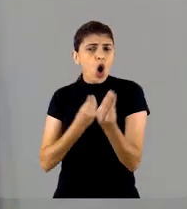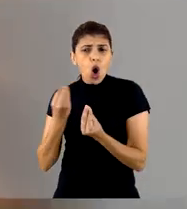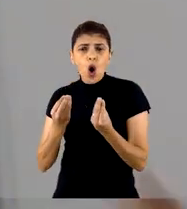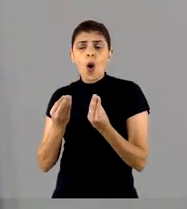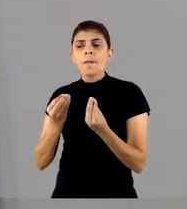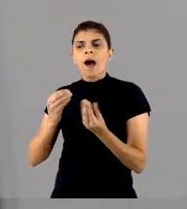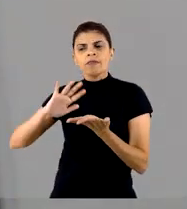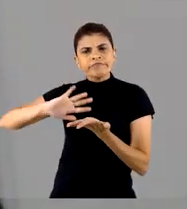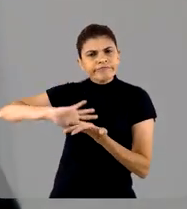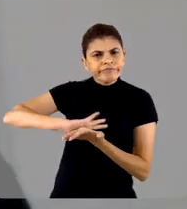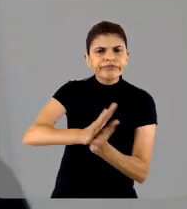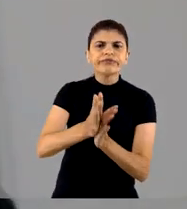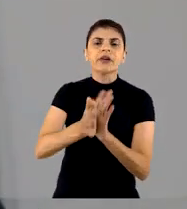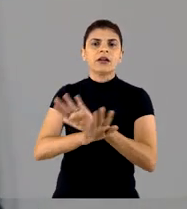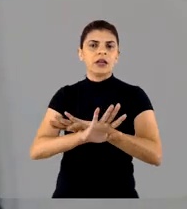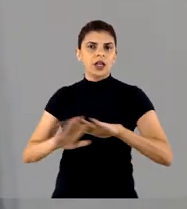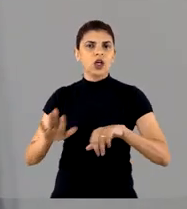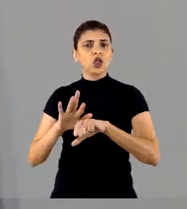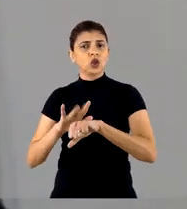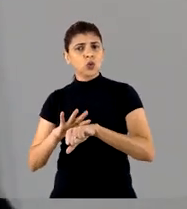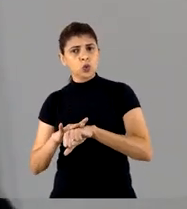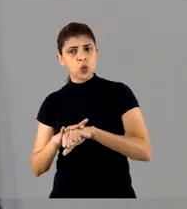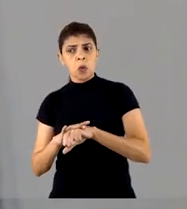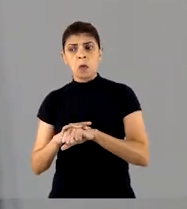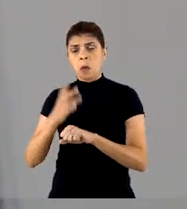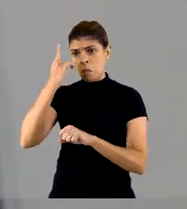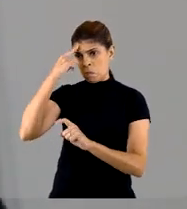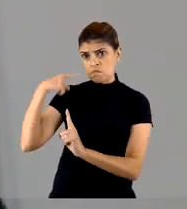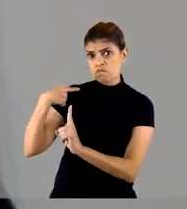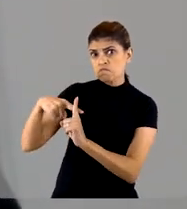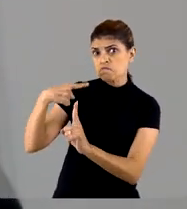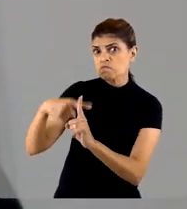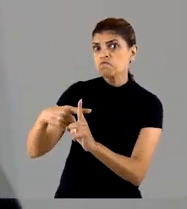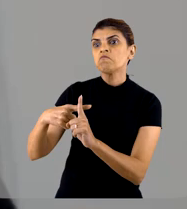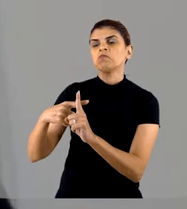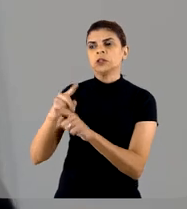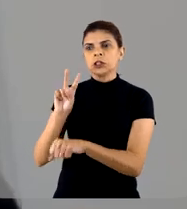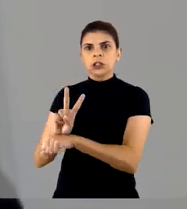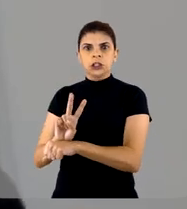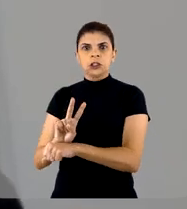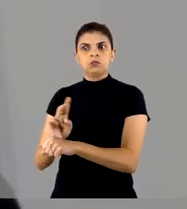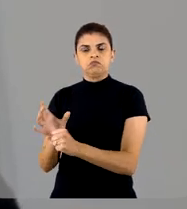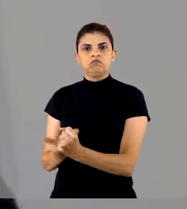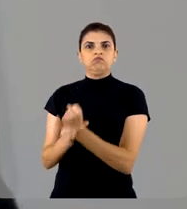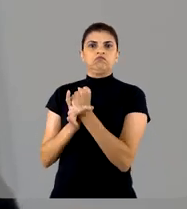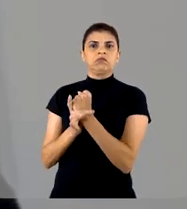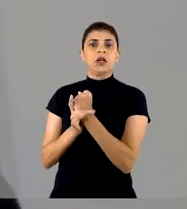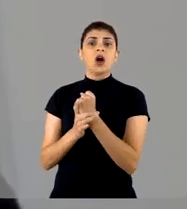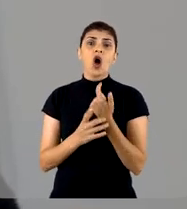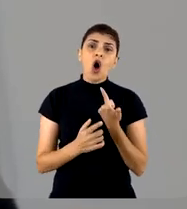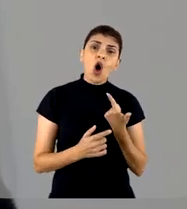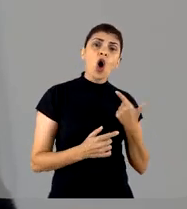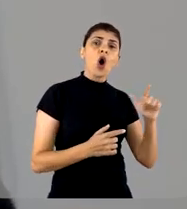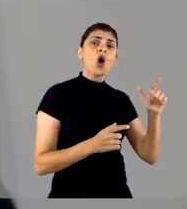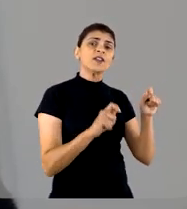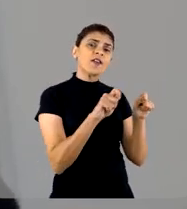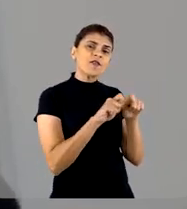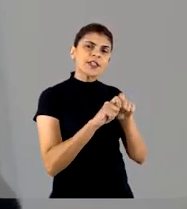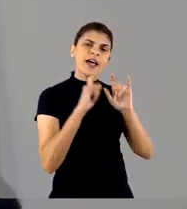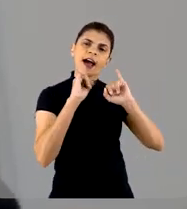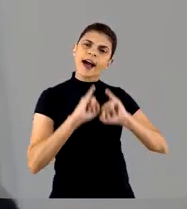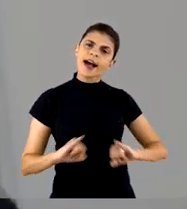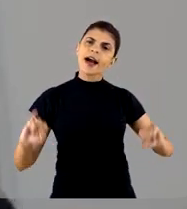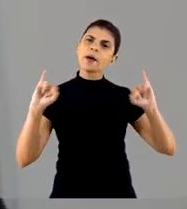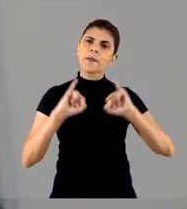possíveis para erradicar essas doenças. Alguns chamam de otimismo sanitário e por aí vai, né? E bastava você fazer